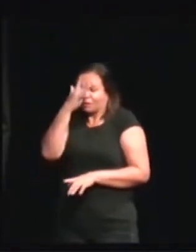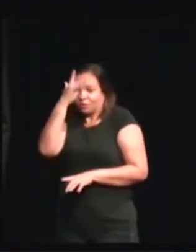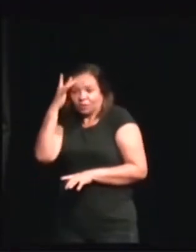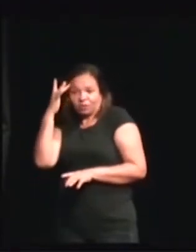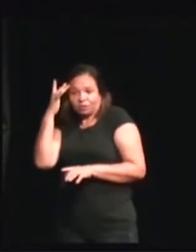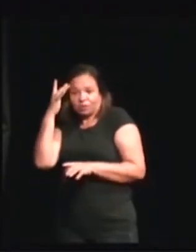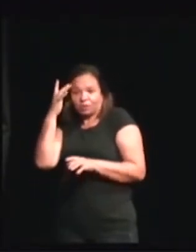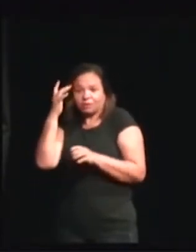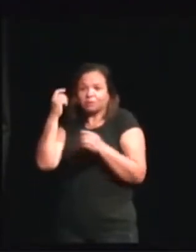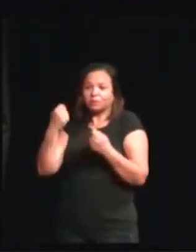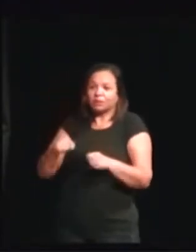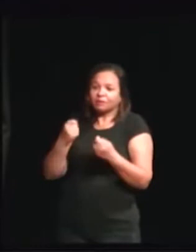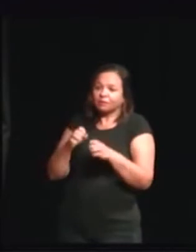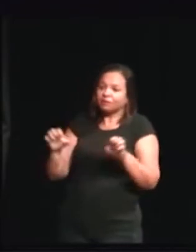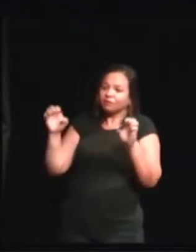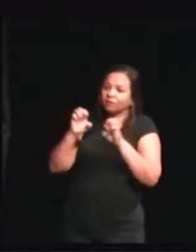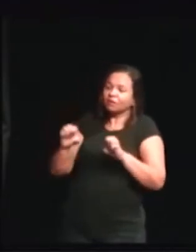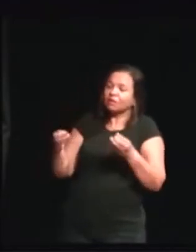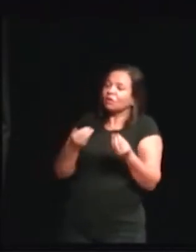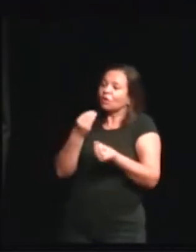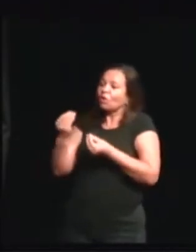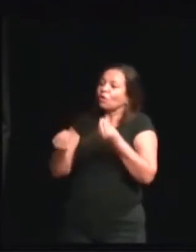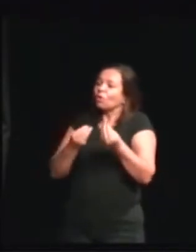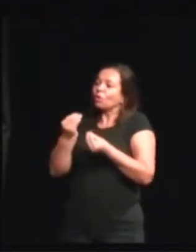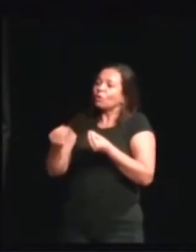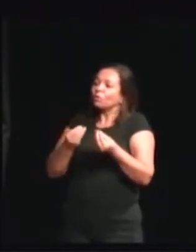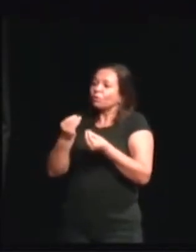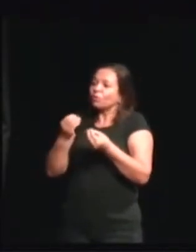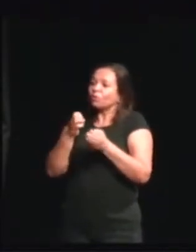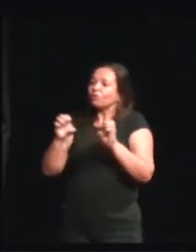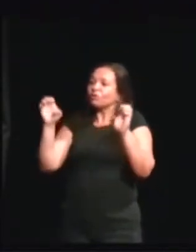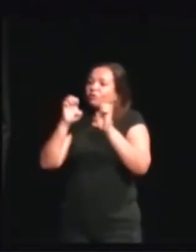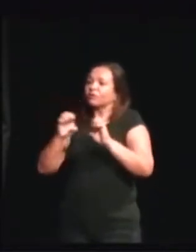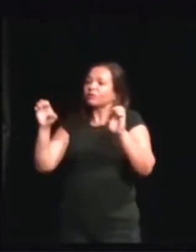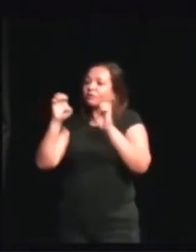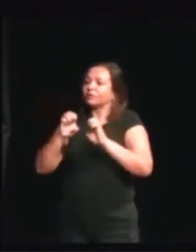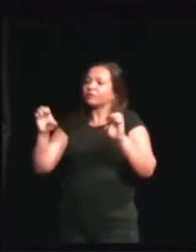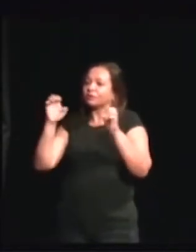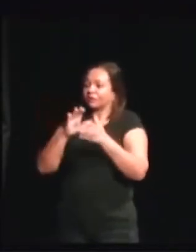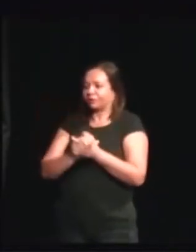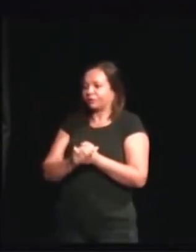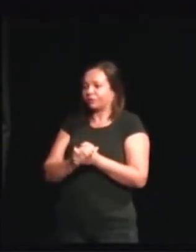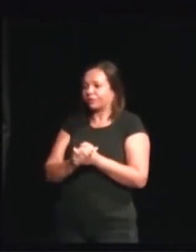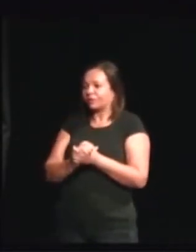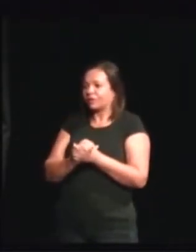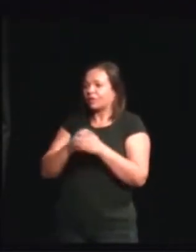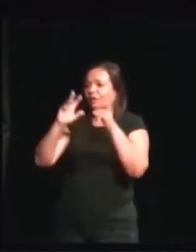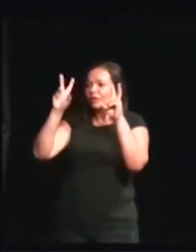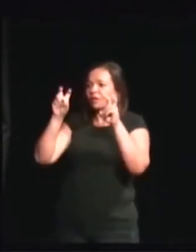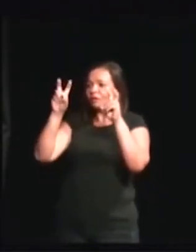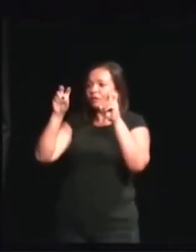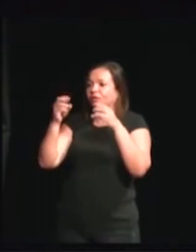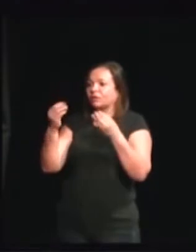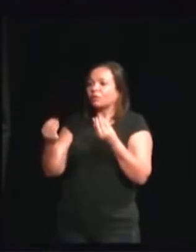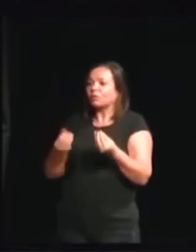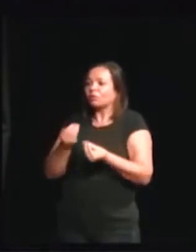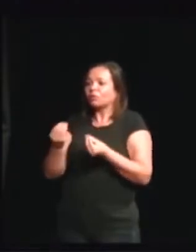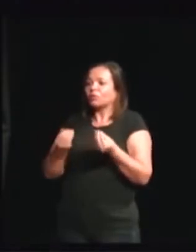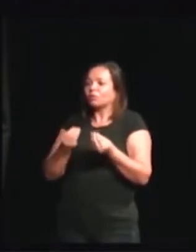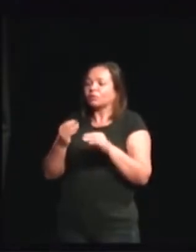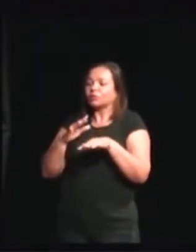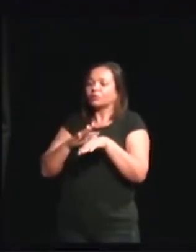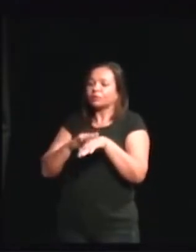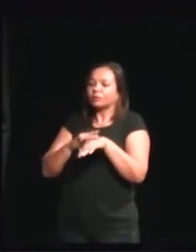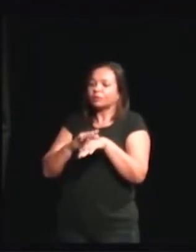ninguém. Então, é um paradigma de estar doente de modo diferente. É estar doente